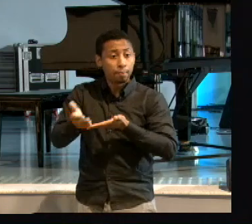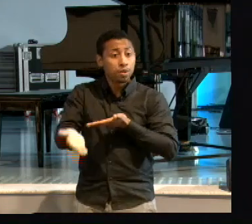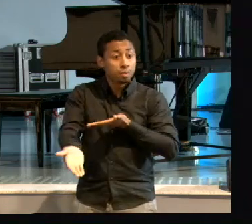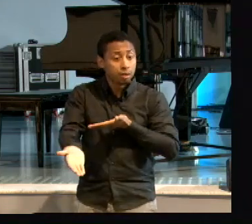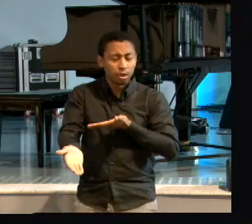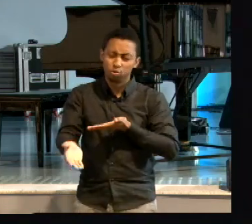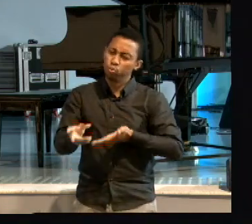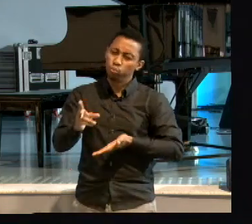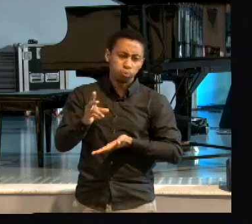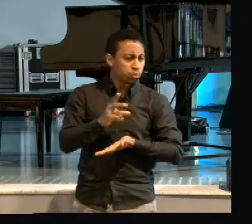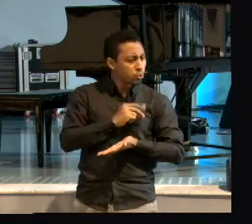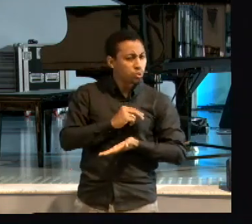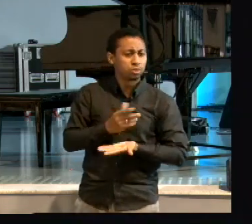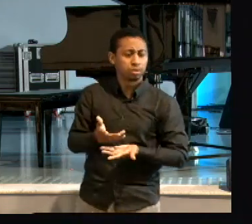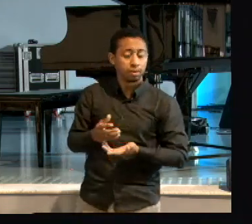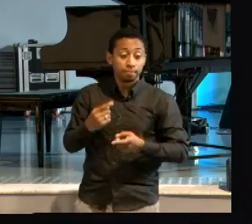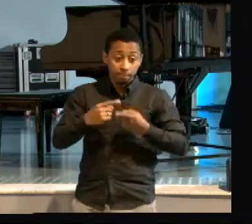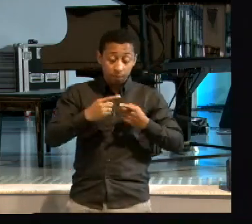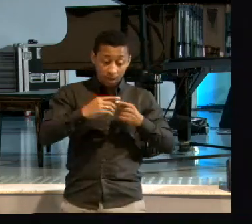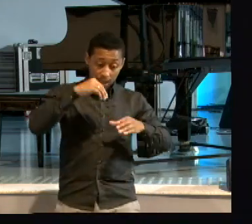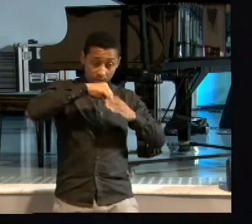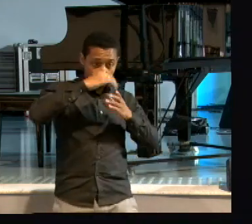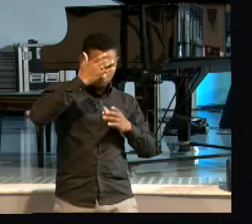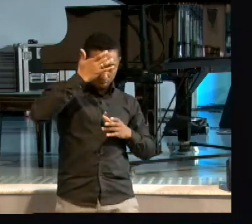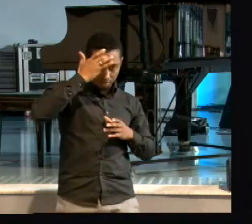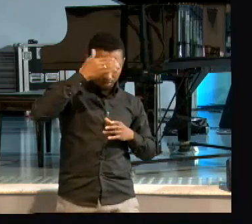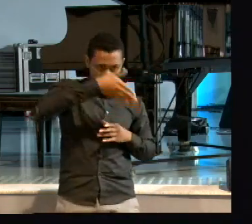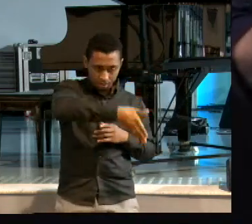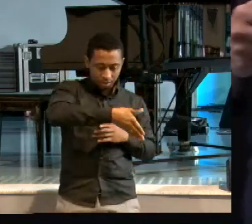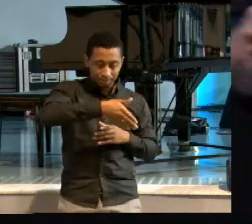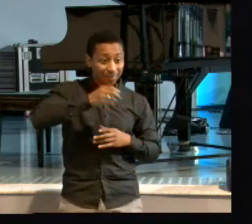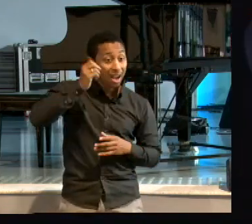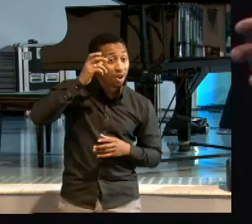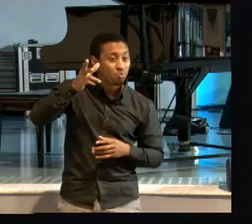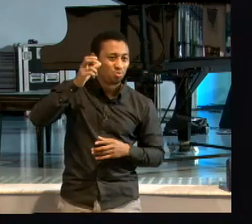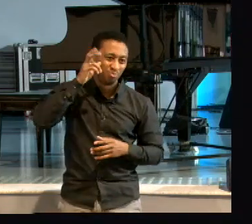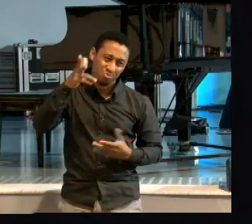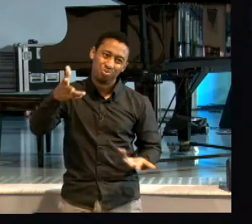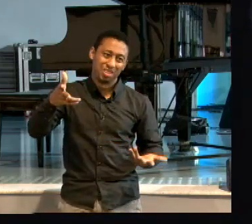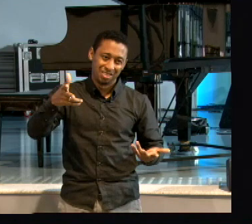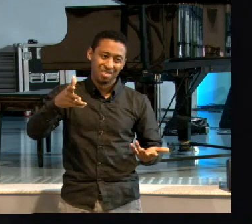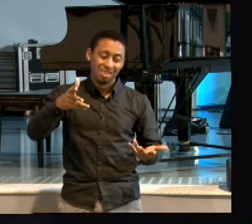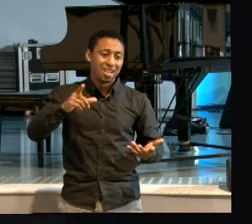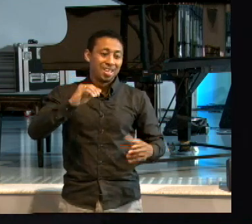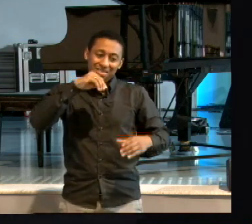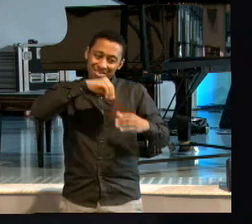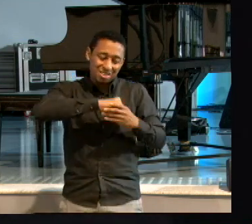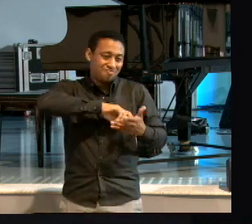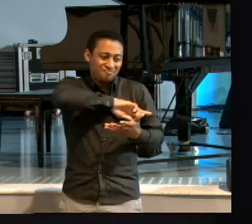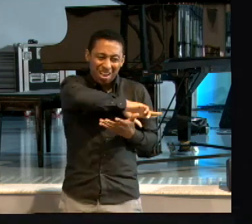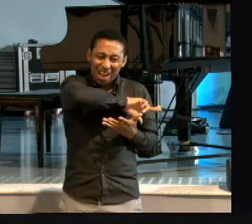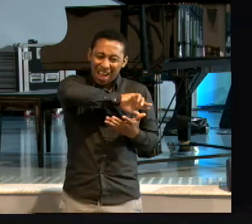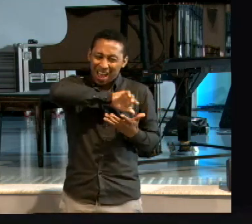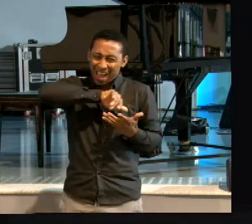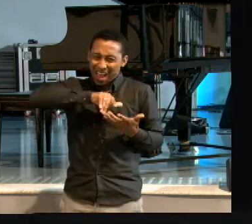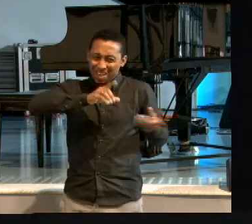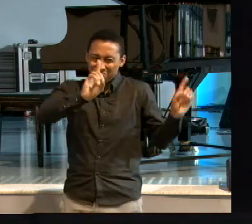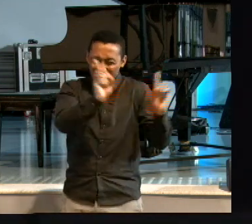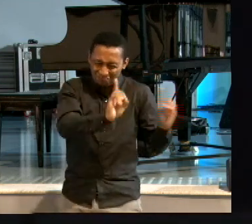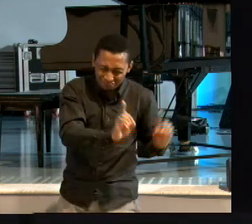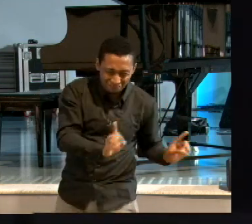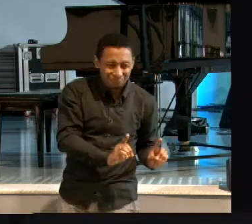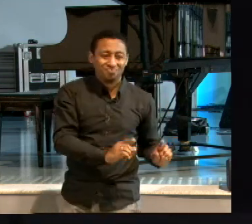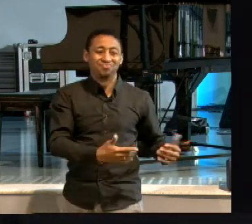Índia, não só culturalmente, por causa da mentalidade deles a respeito do sistema de castas, mas hoje, legalmente